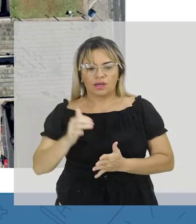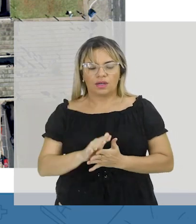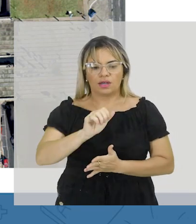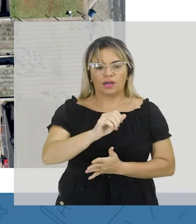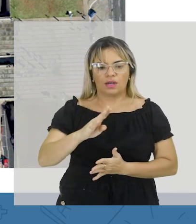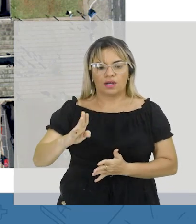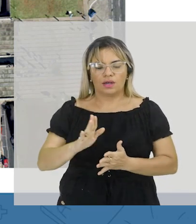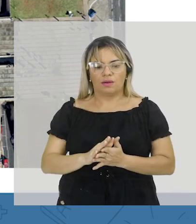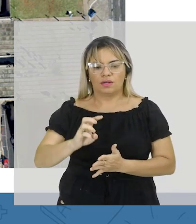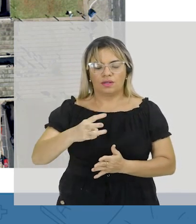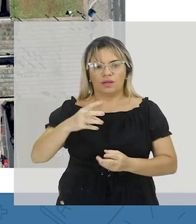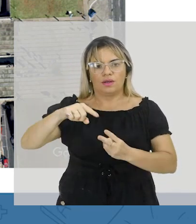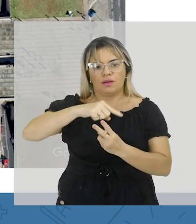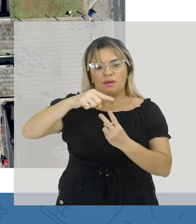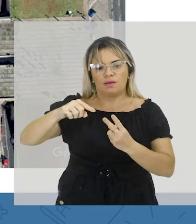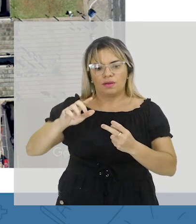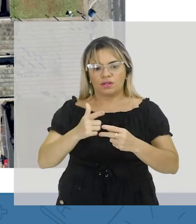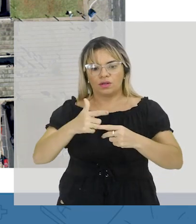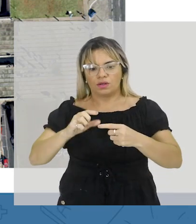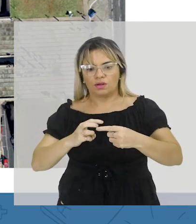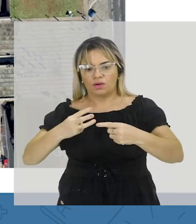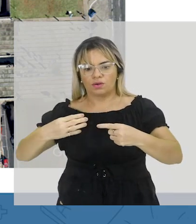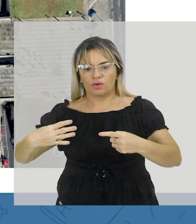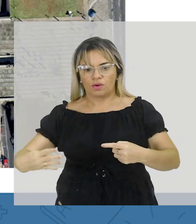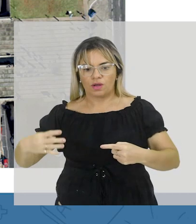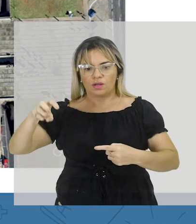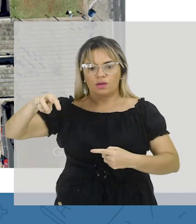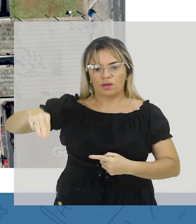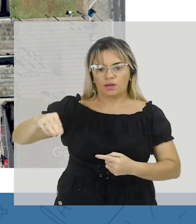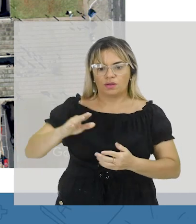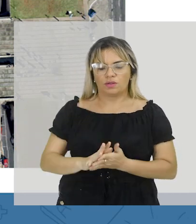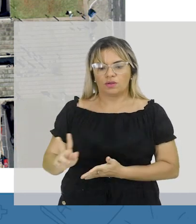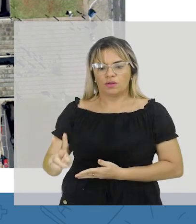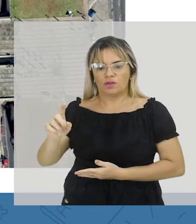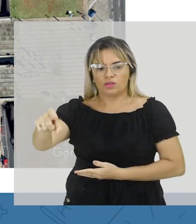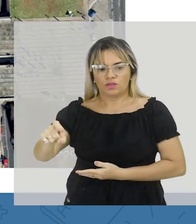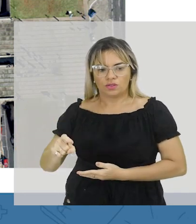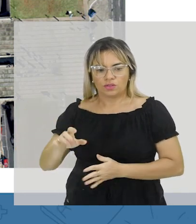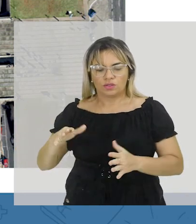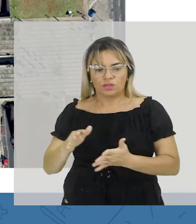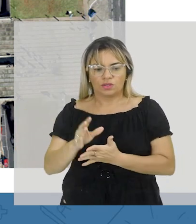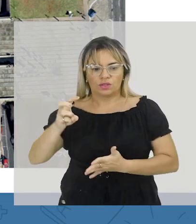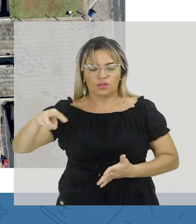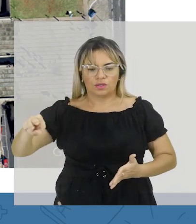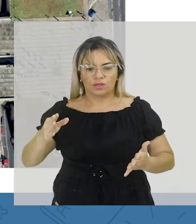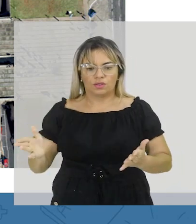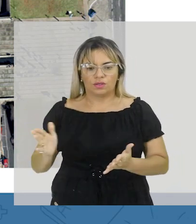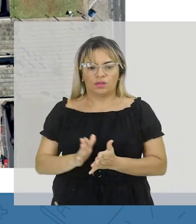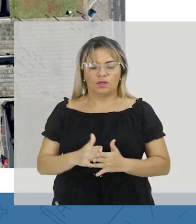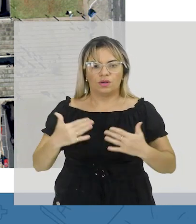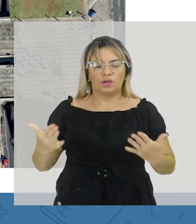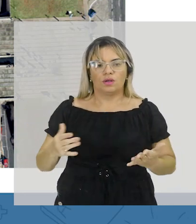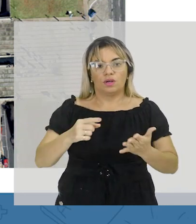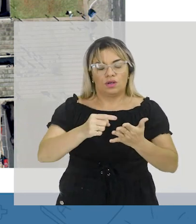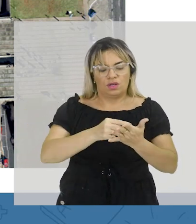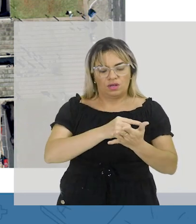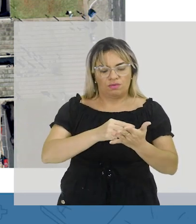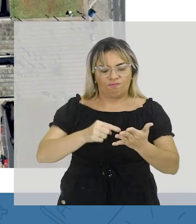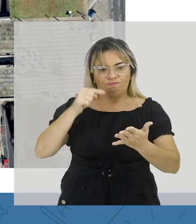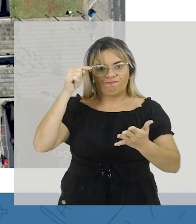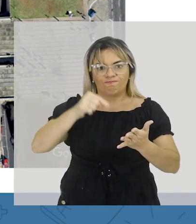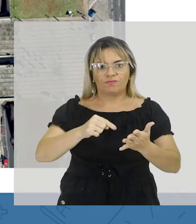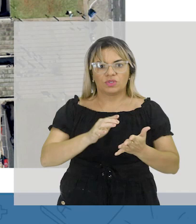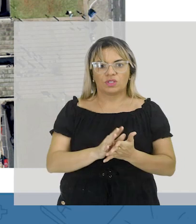Tá? A questão foi anulada porque ele falou que esse arco é 3π sobre 4 metros. Ele não poderia botar metro, tem que botar radiano para a